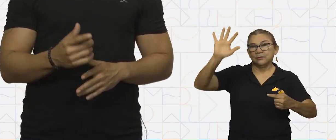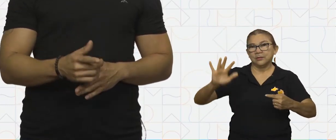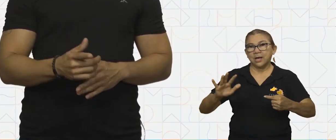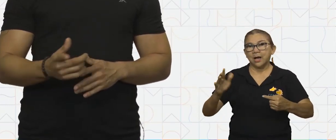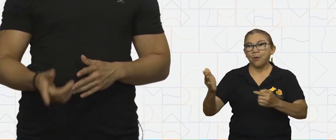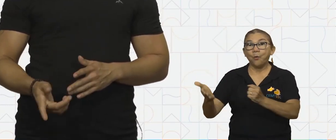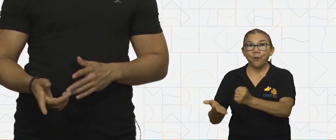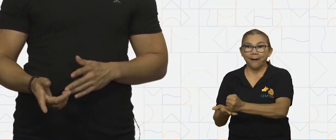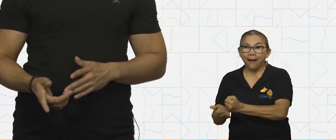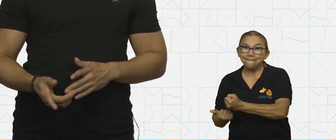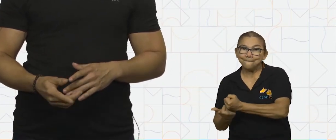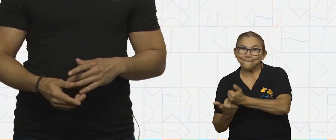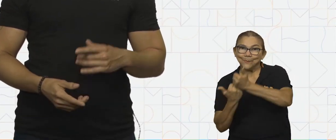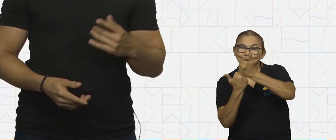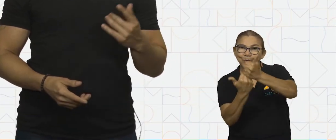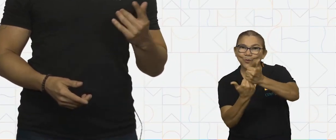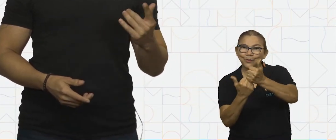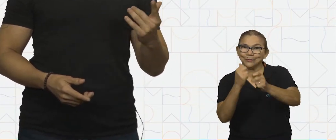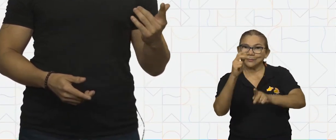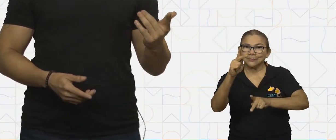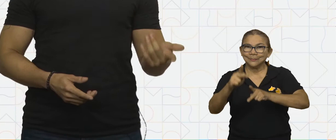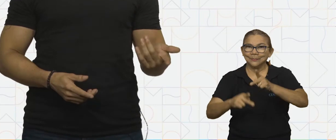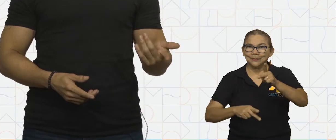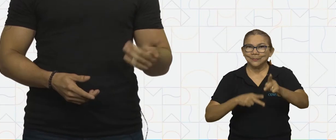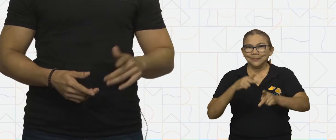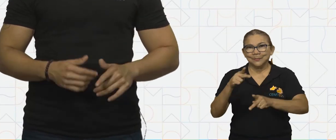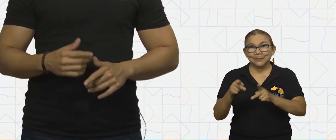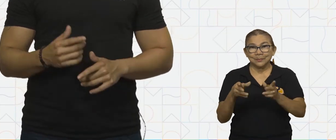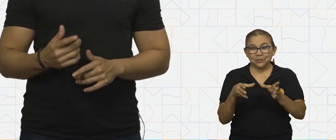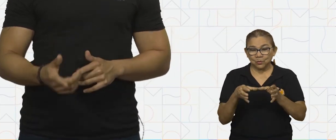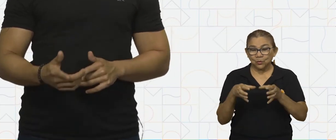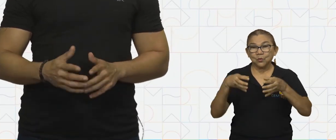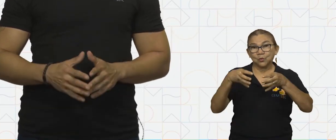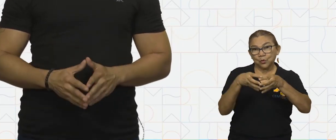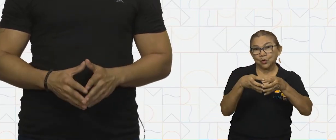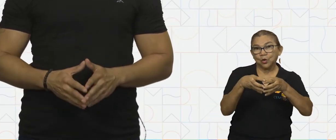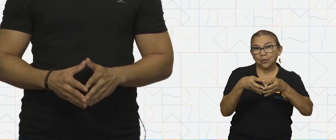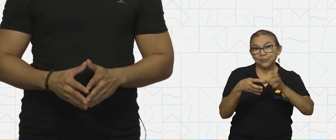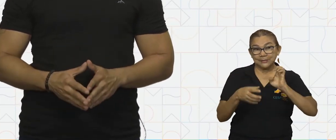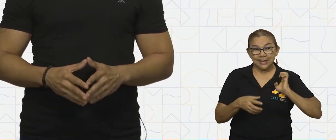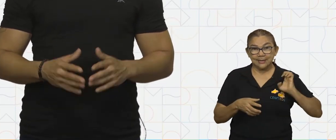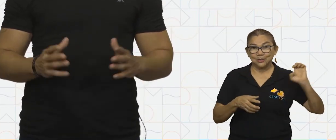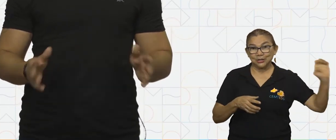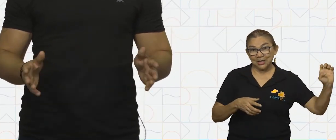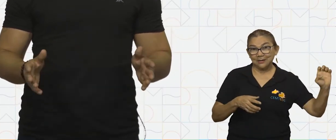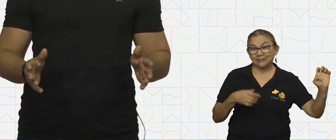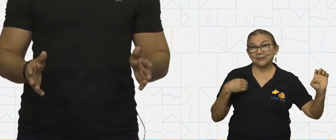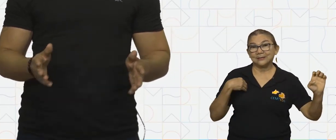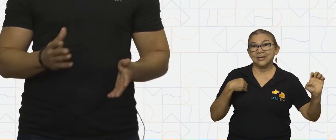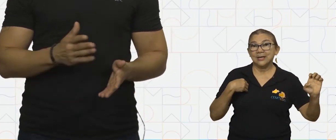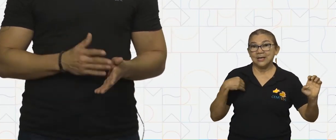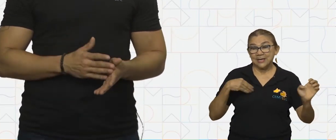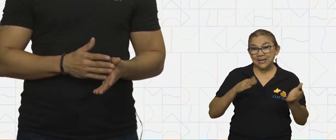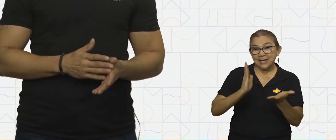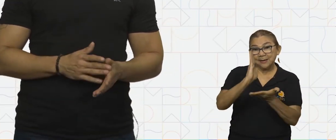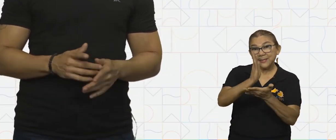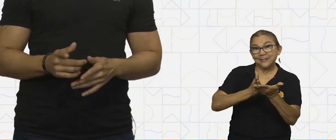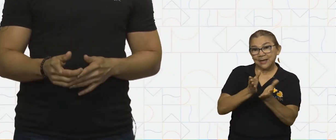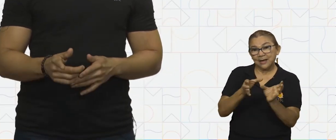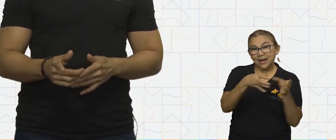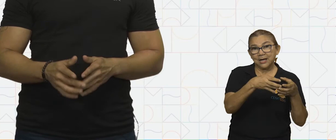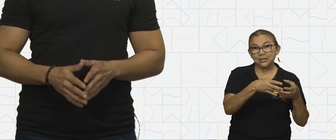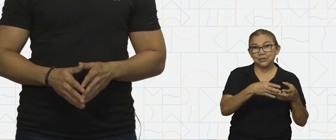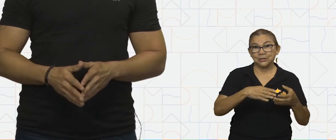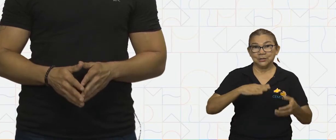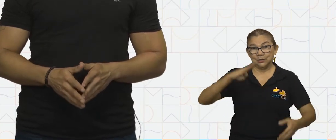e de setores da burguesia, dos grupos políticos de esquerda e de parte do exército. A ala extremista da oposição,